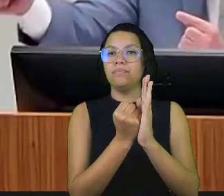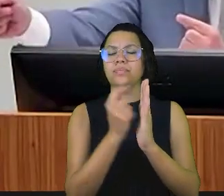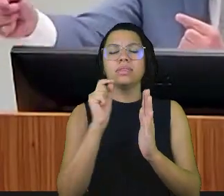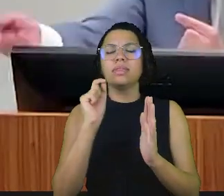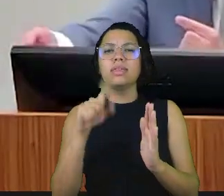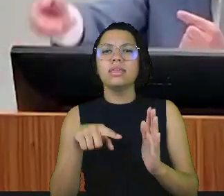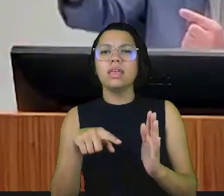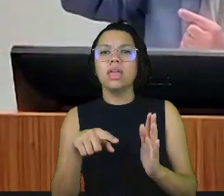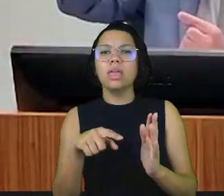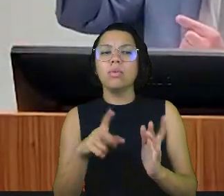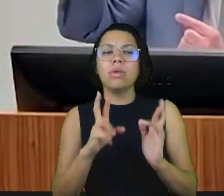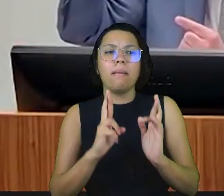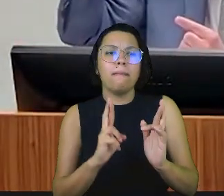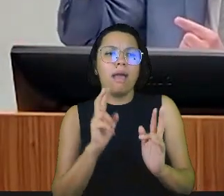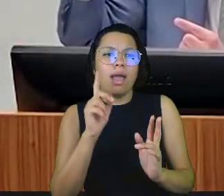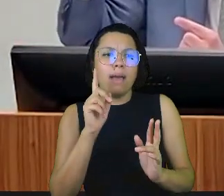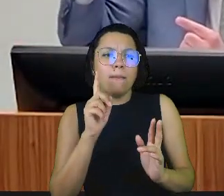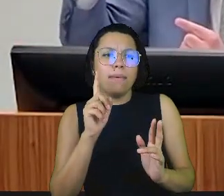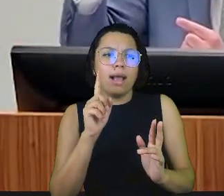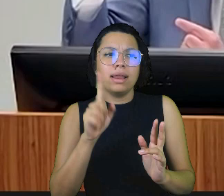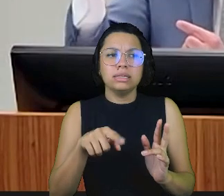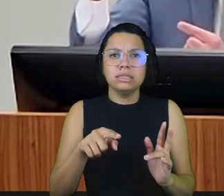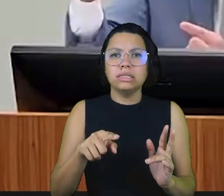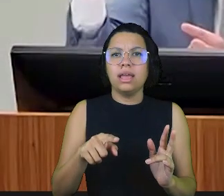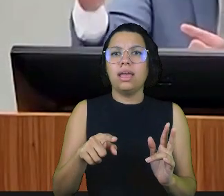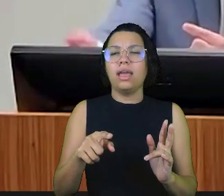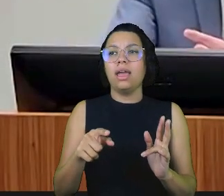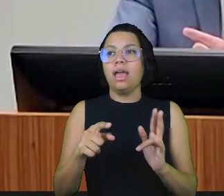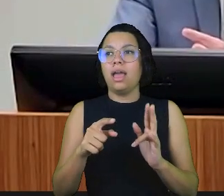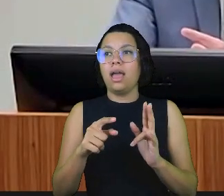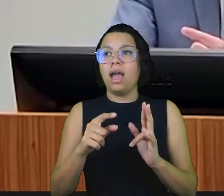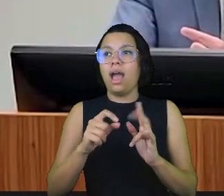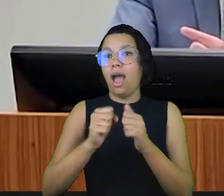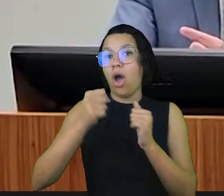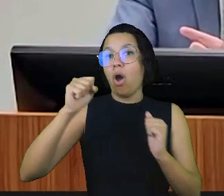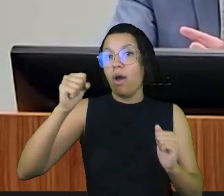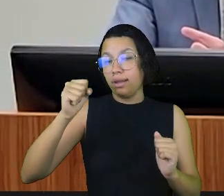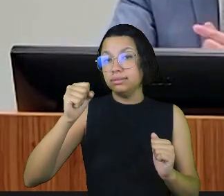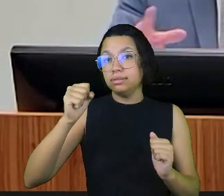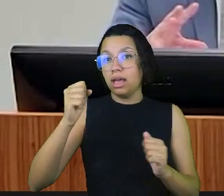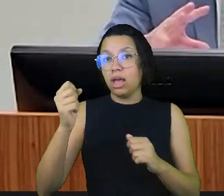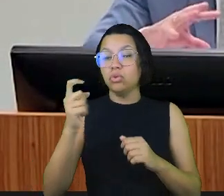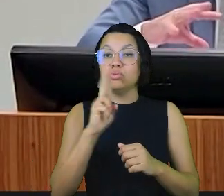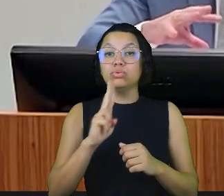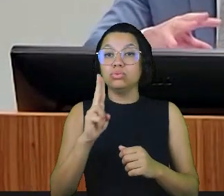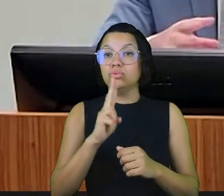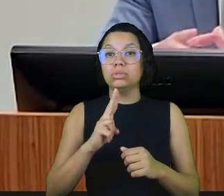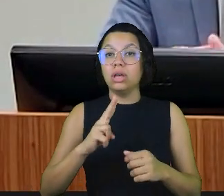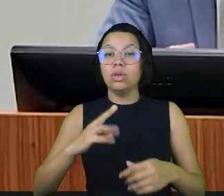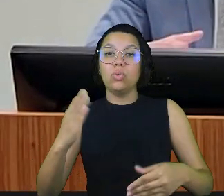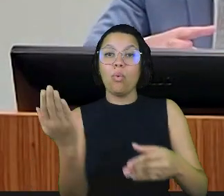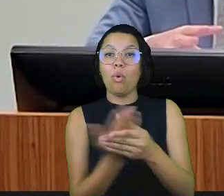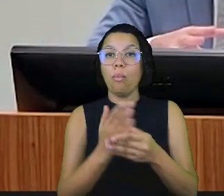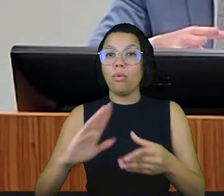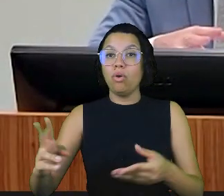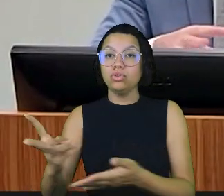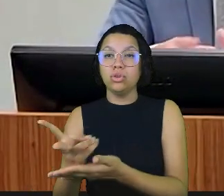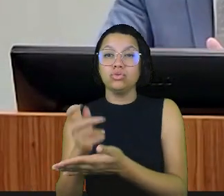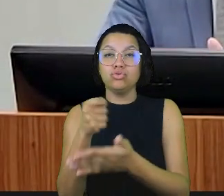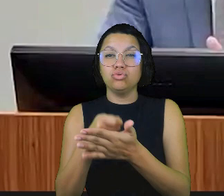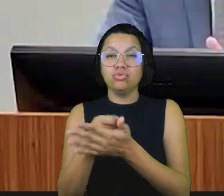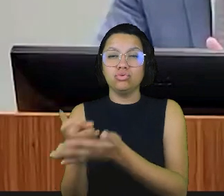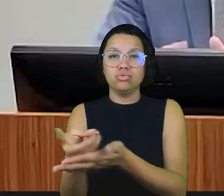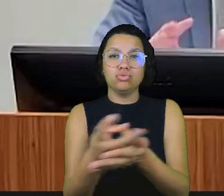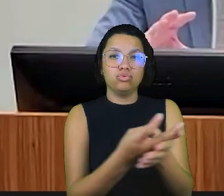que efetivamente se pretende seja aflorado através do processo de execução fiscal. E aí nós caímos numa situação